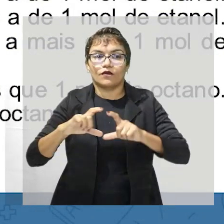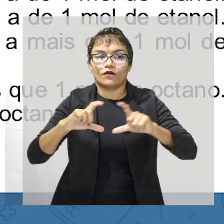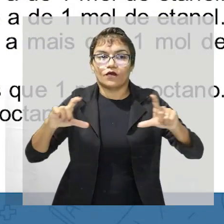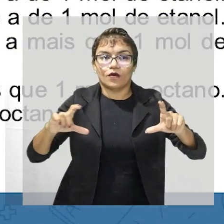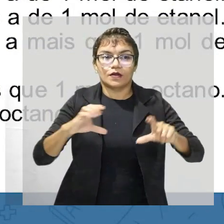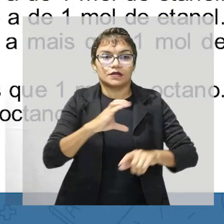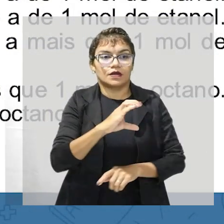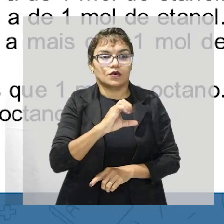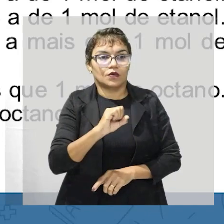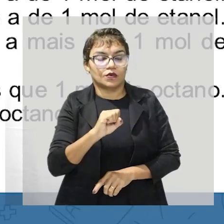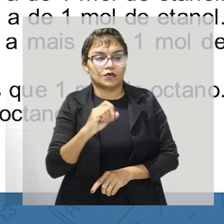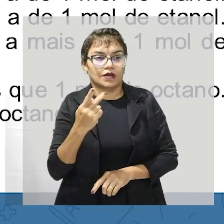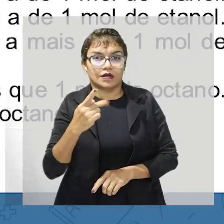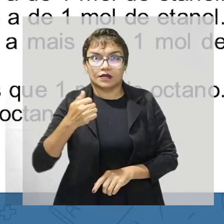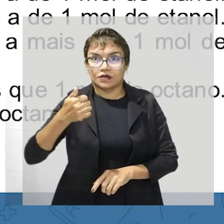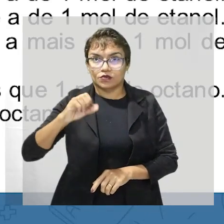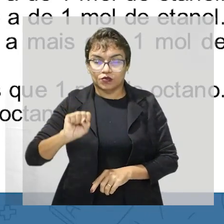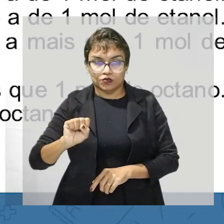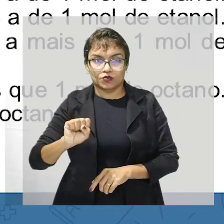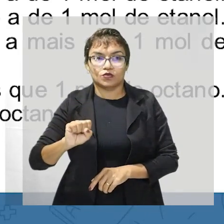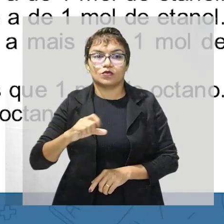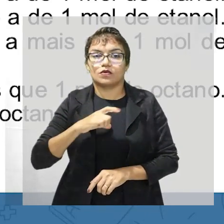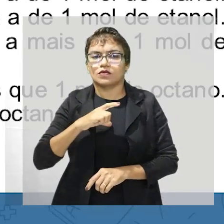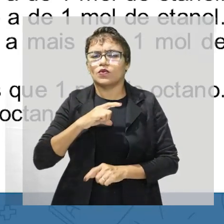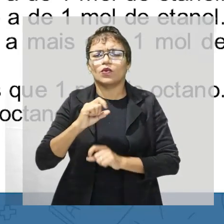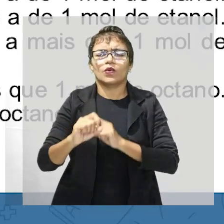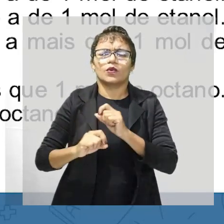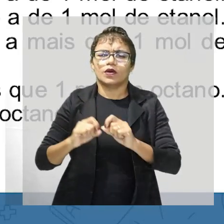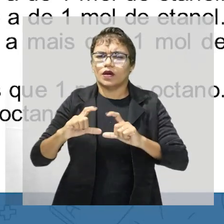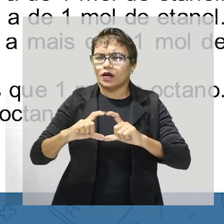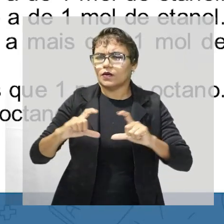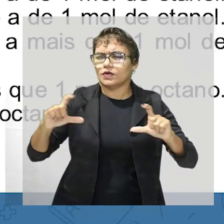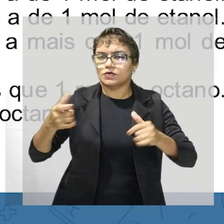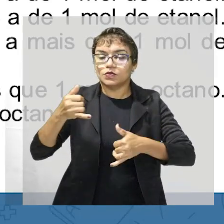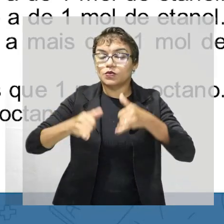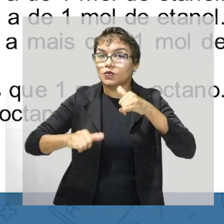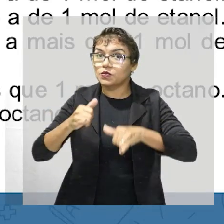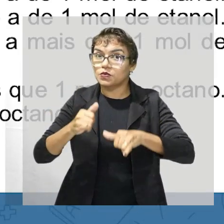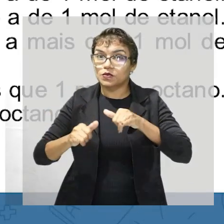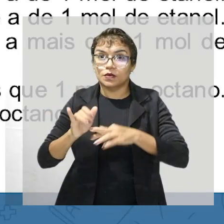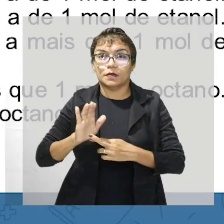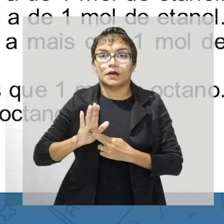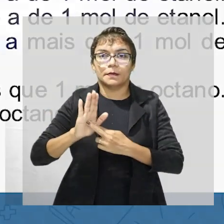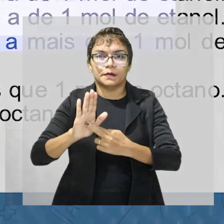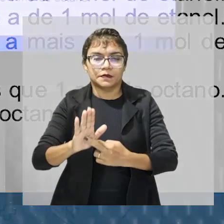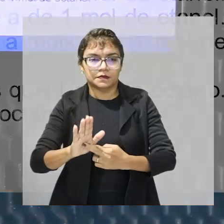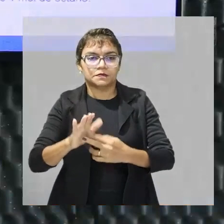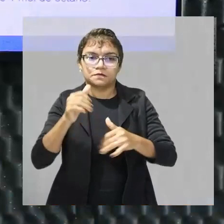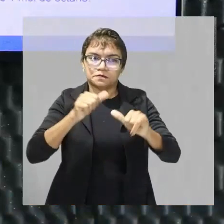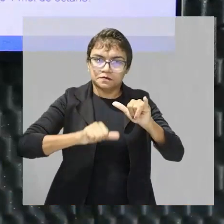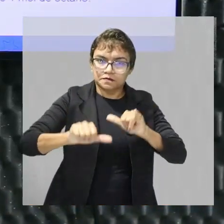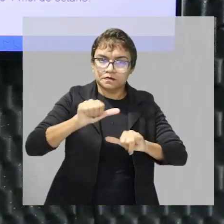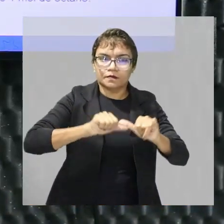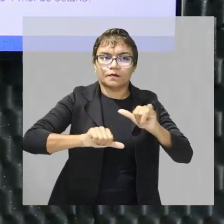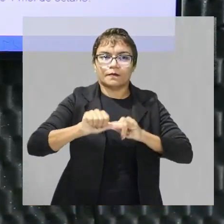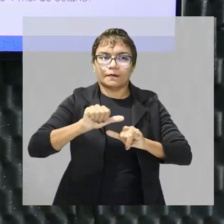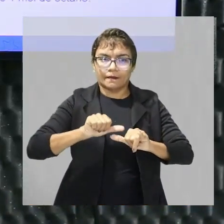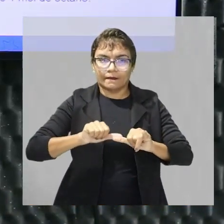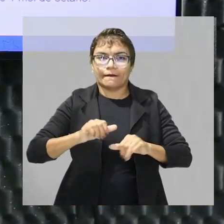ok? Nessas condições, as equações químicas que representam as reações de